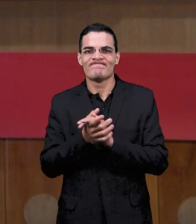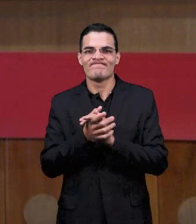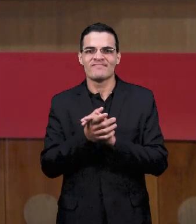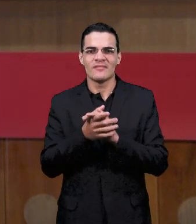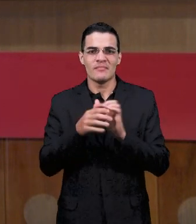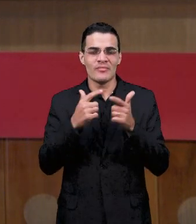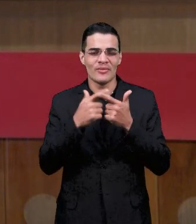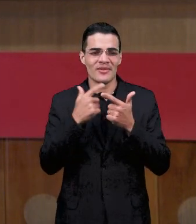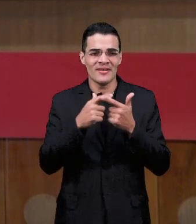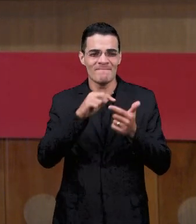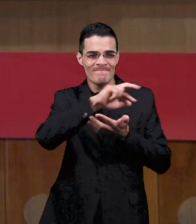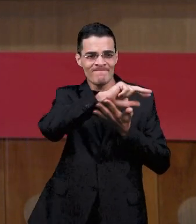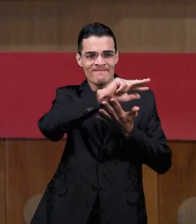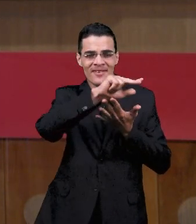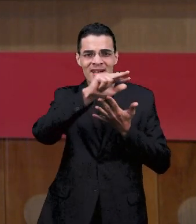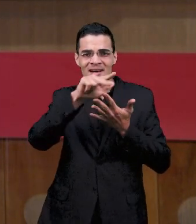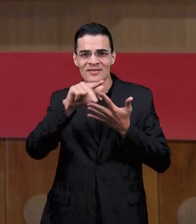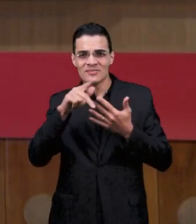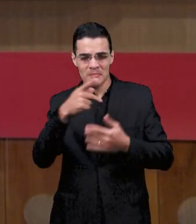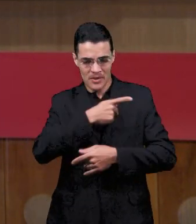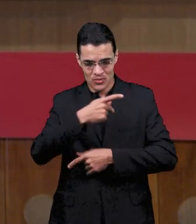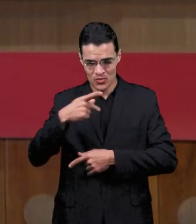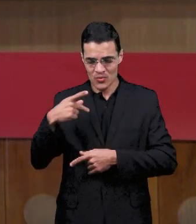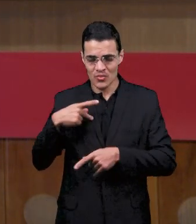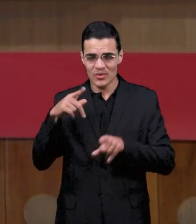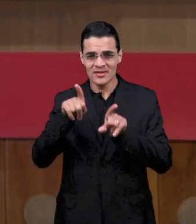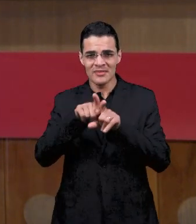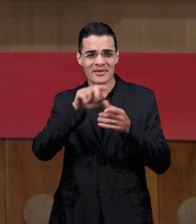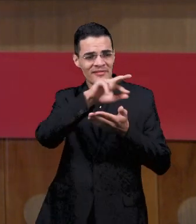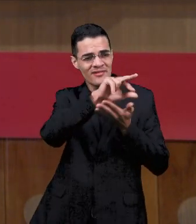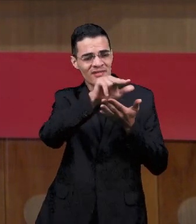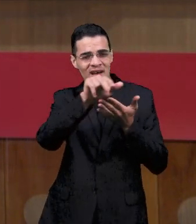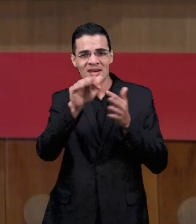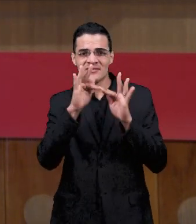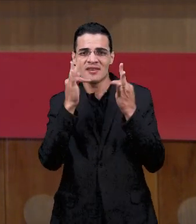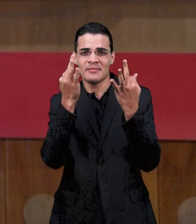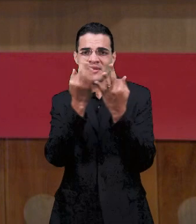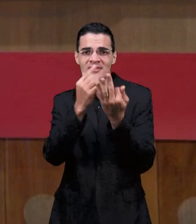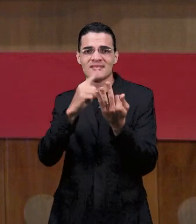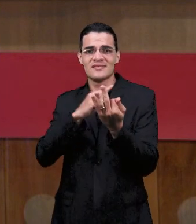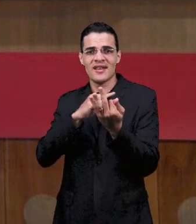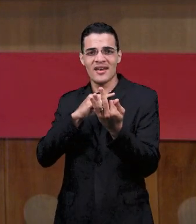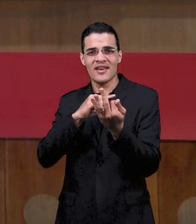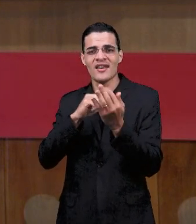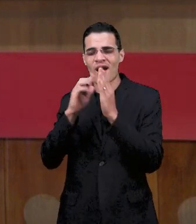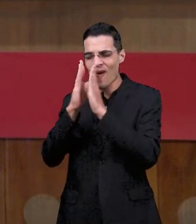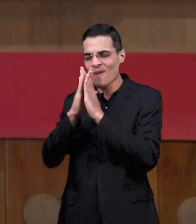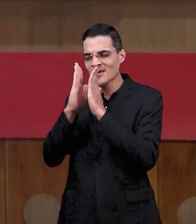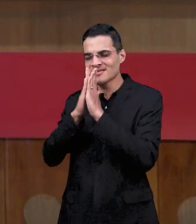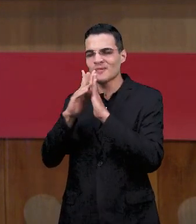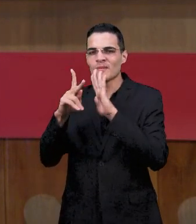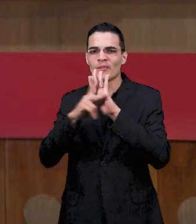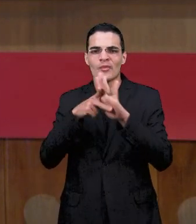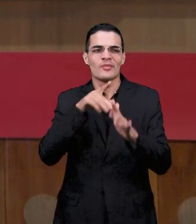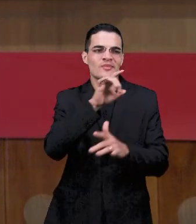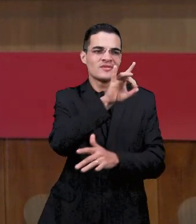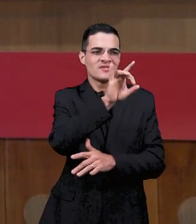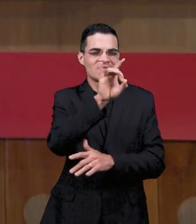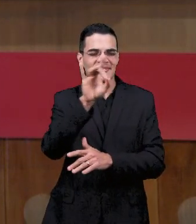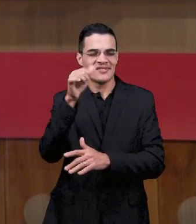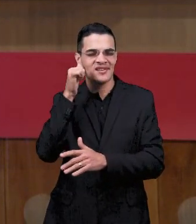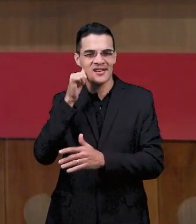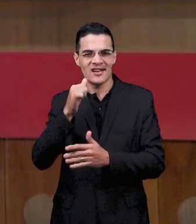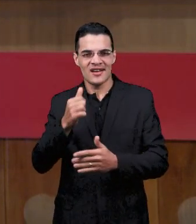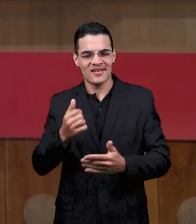lares são sustentados pela oração das irmãs. Se nós formos olhar na palavra,